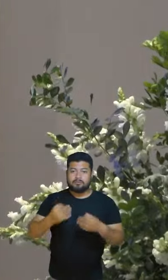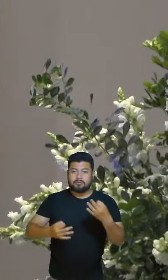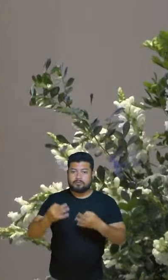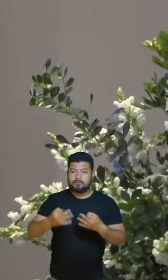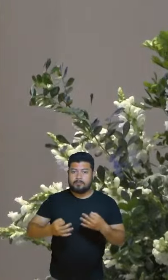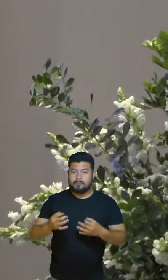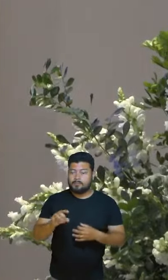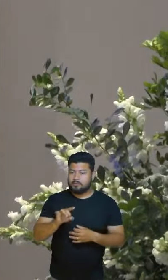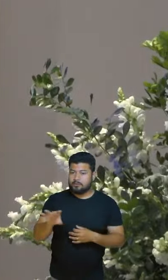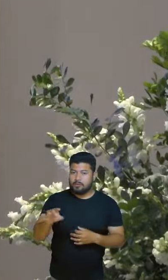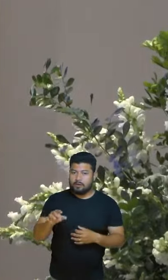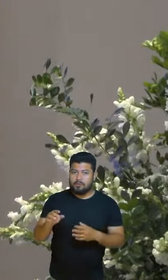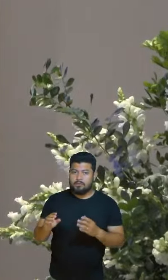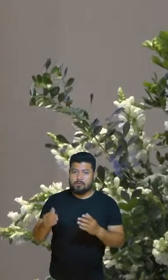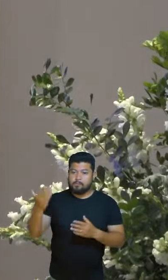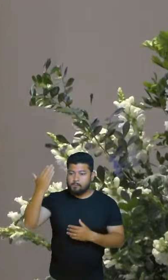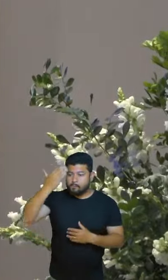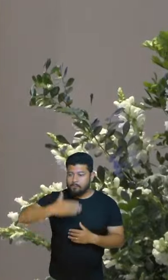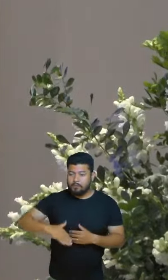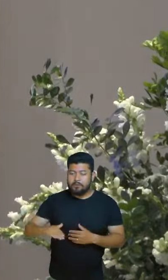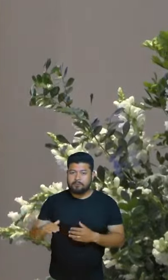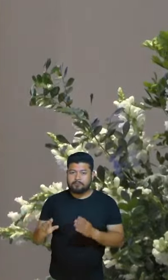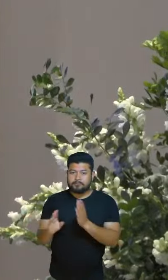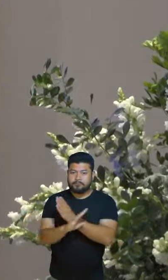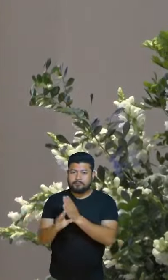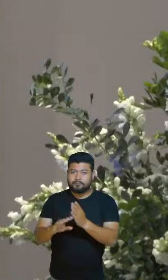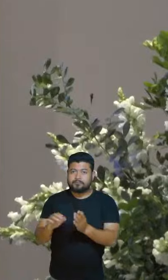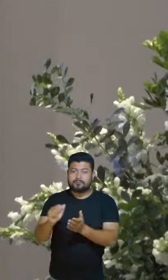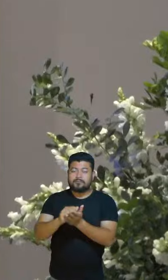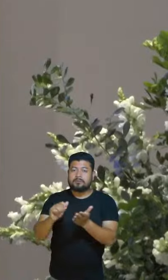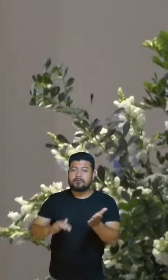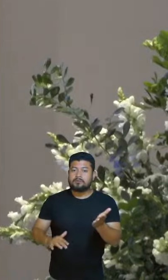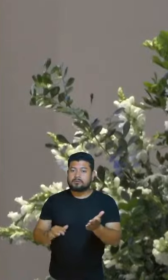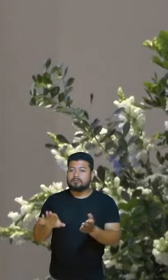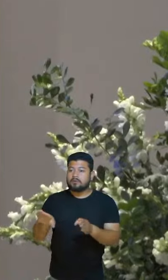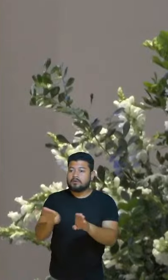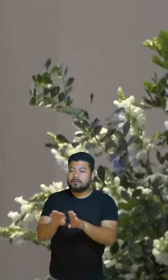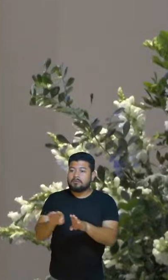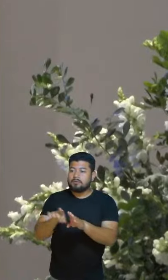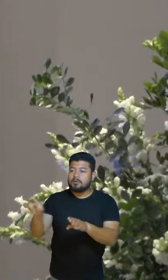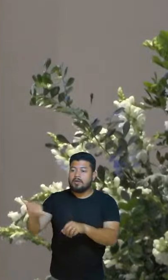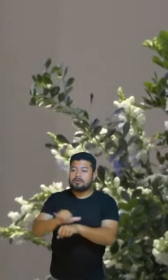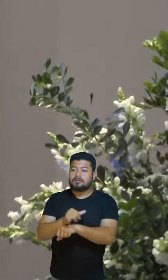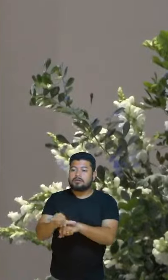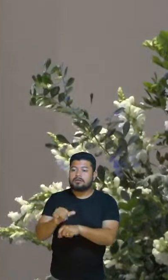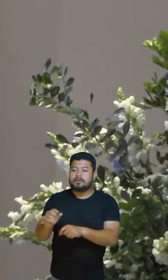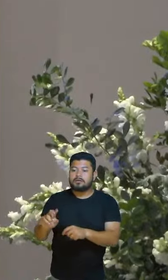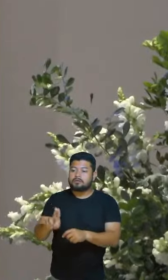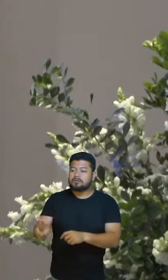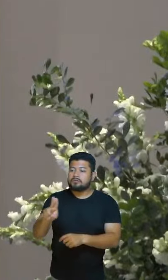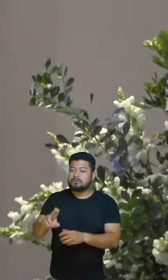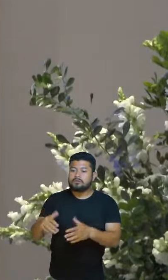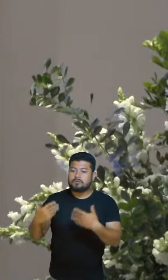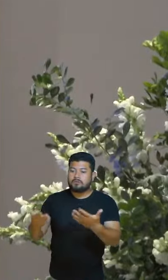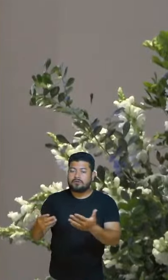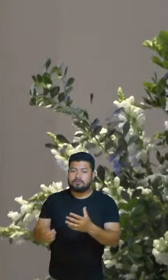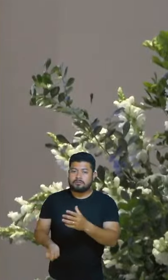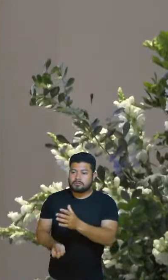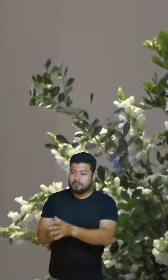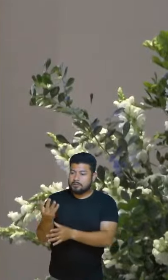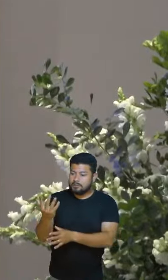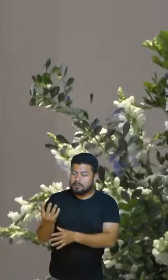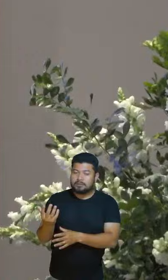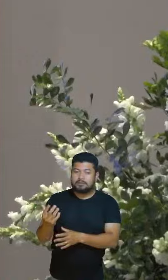perícia a sua titulação Mas qual foi o método empregado na produção daquela